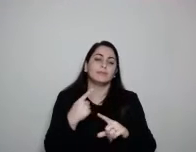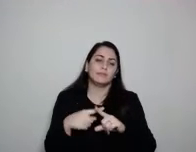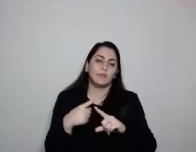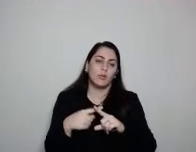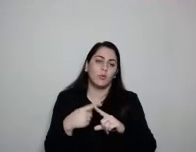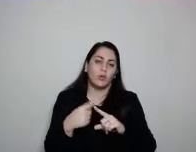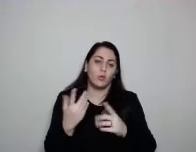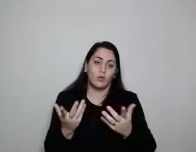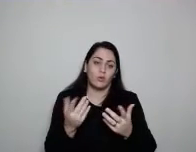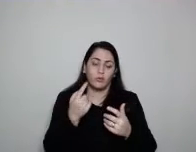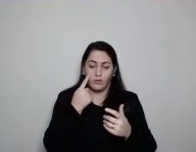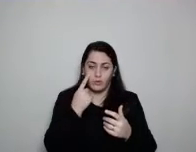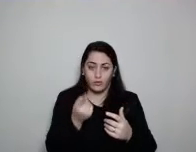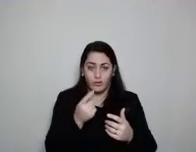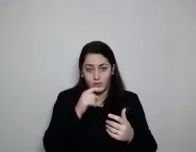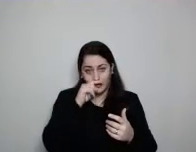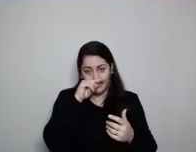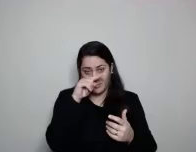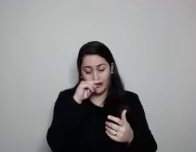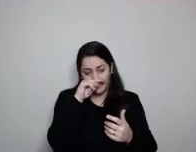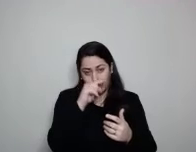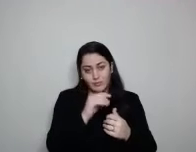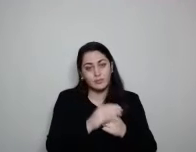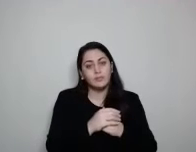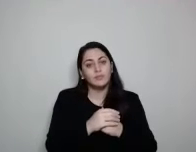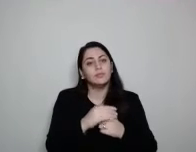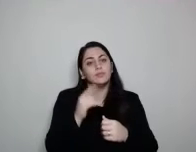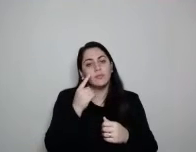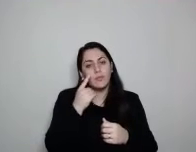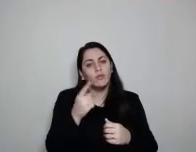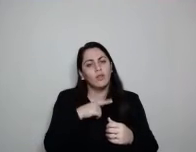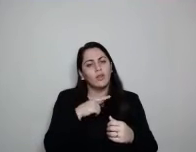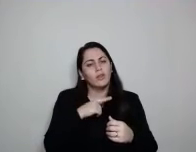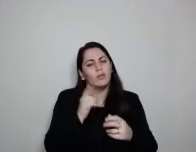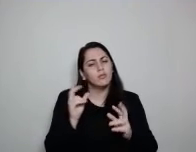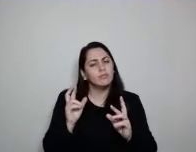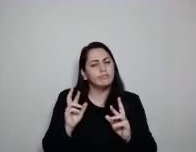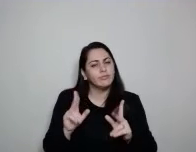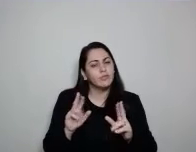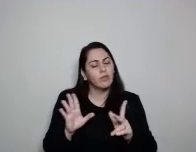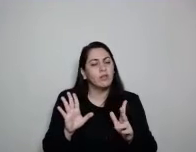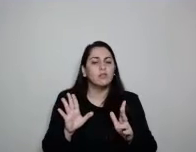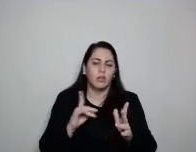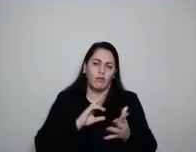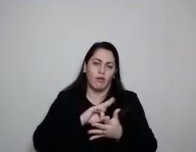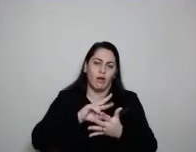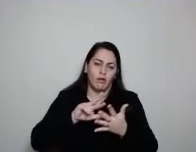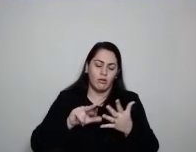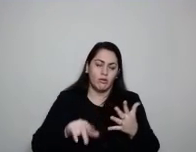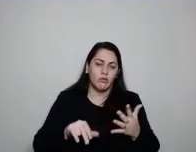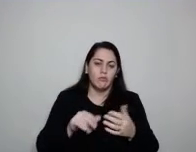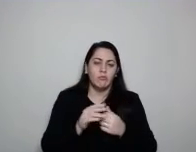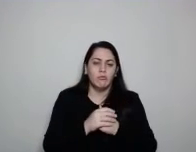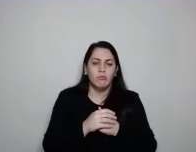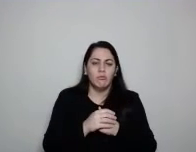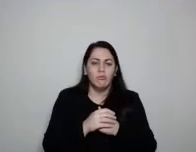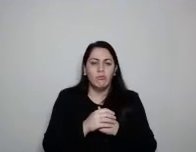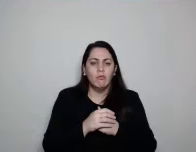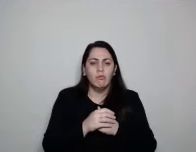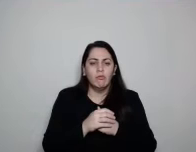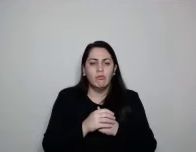observar, eu vi que havia essa dissonância, e aliás, várias dissonâncias, e que